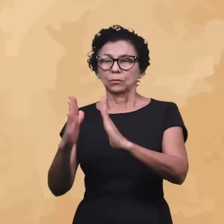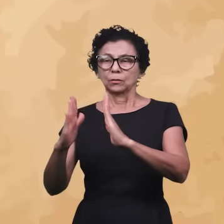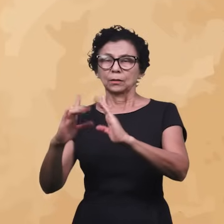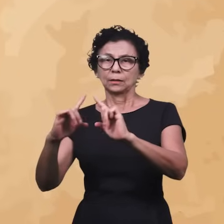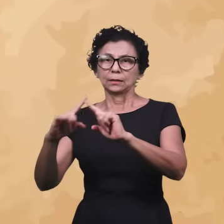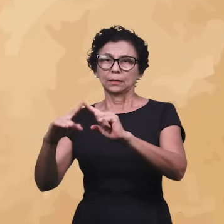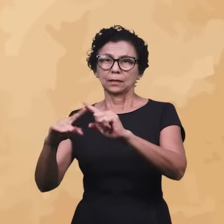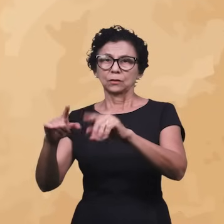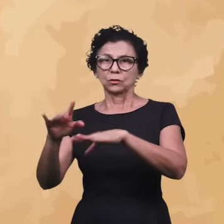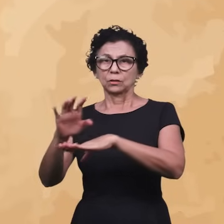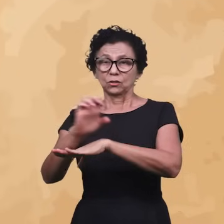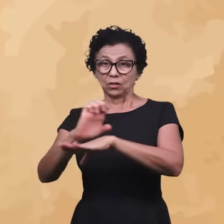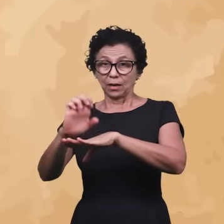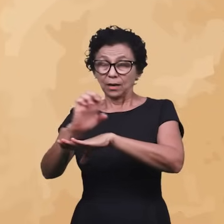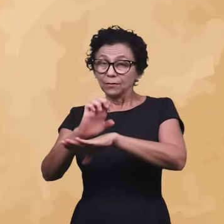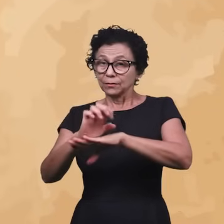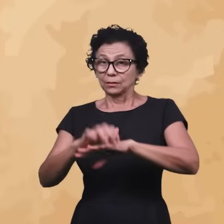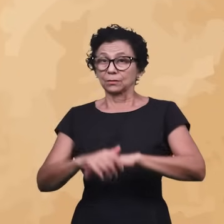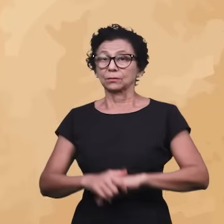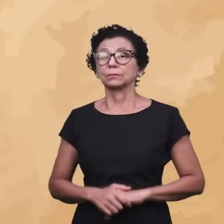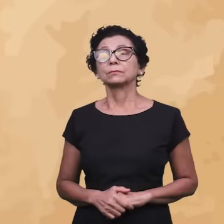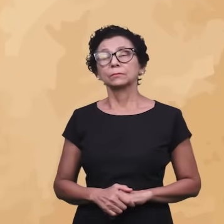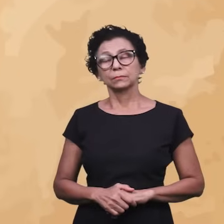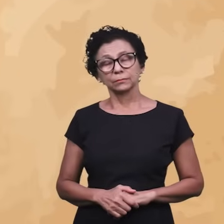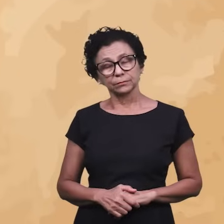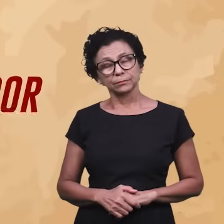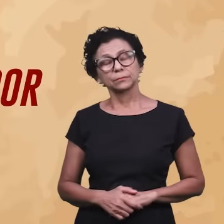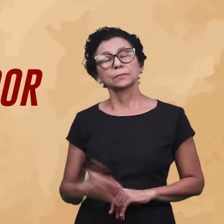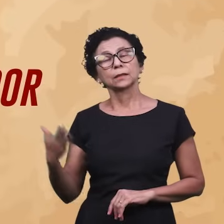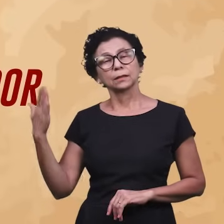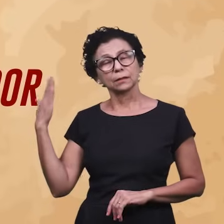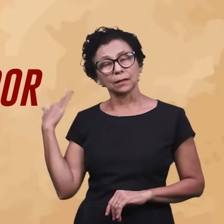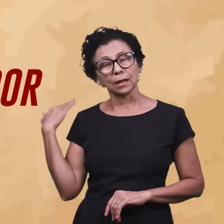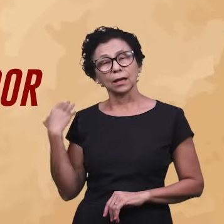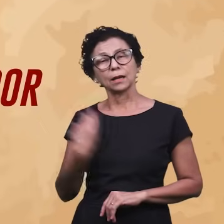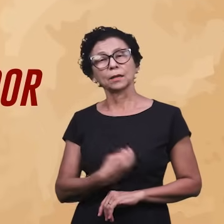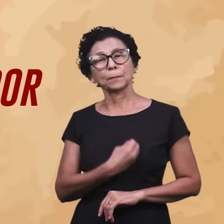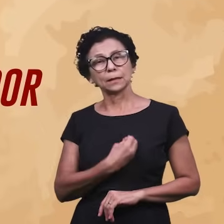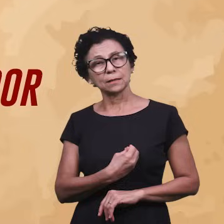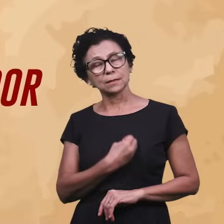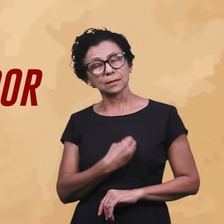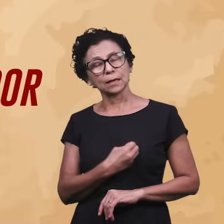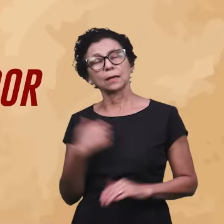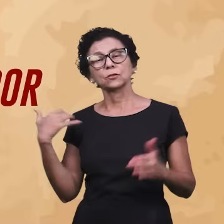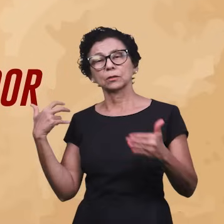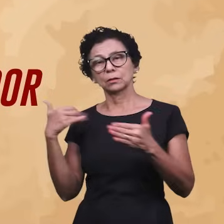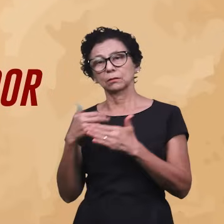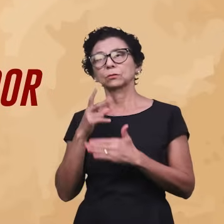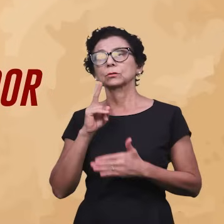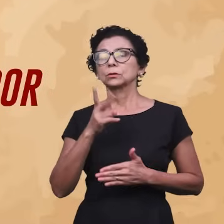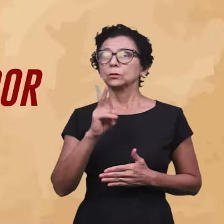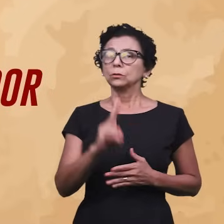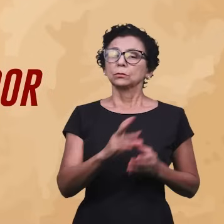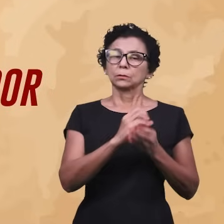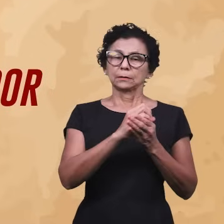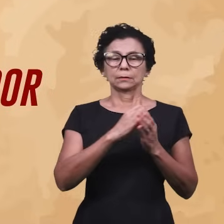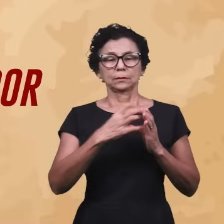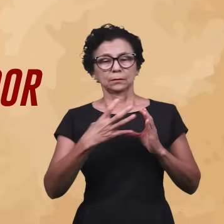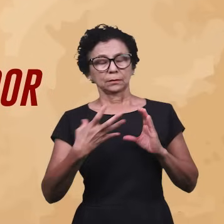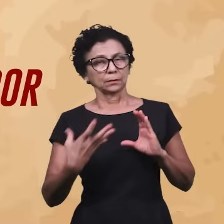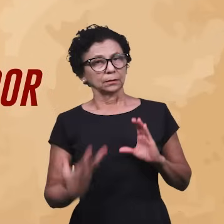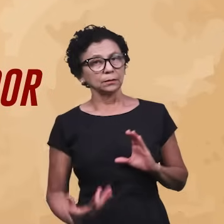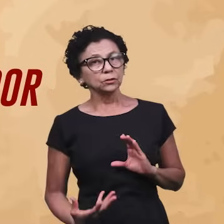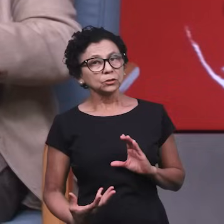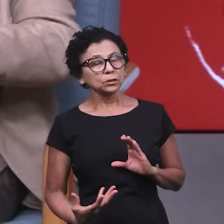esses cinco ministérios existiram na vida da igreja e existem ainda hoje. São características onde nós